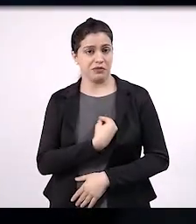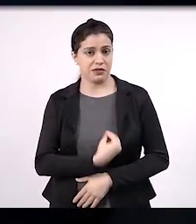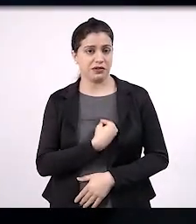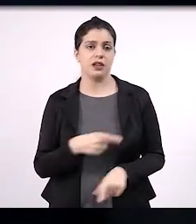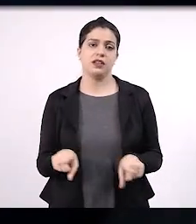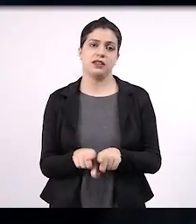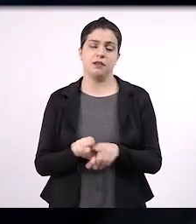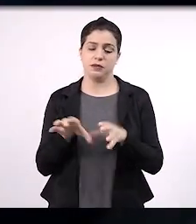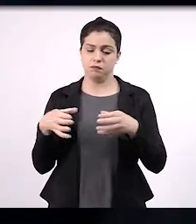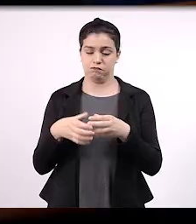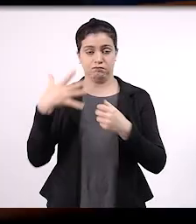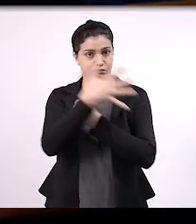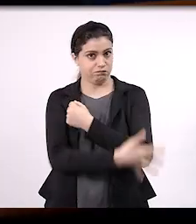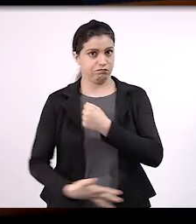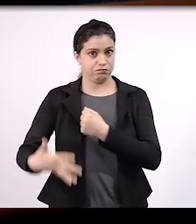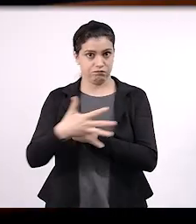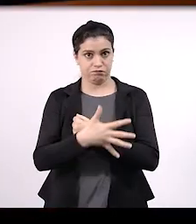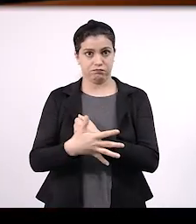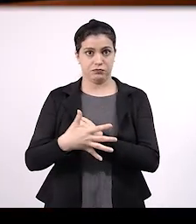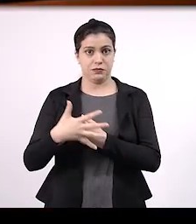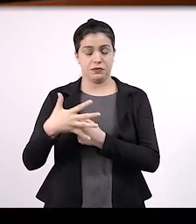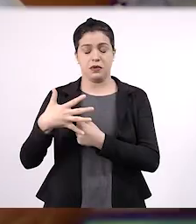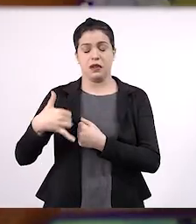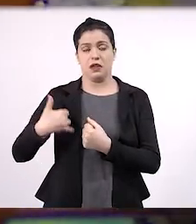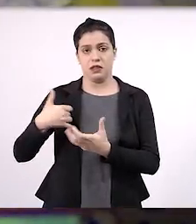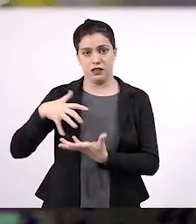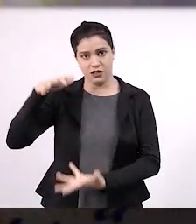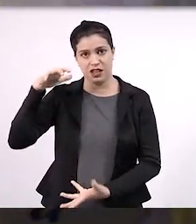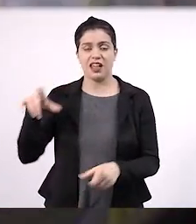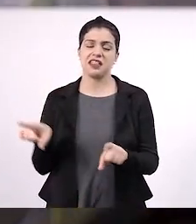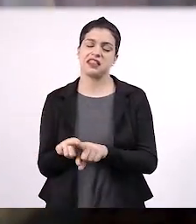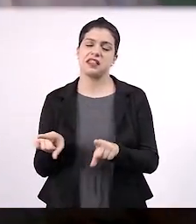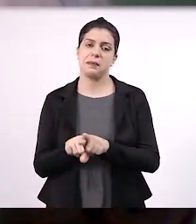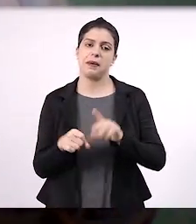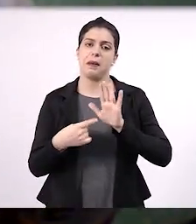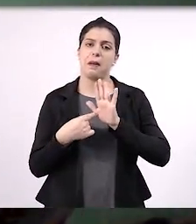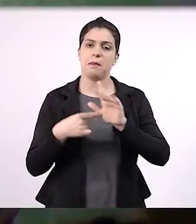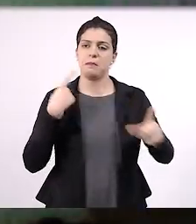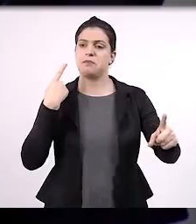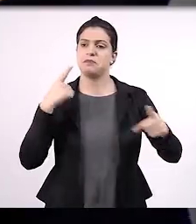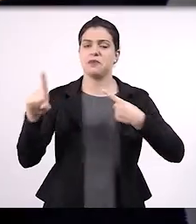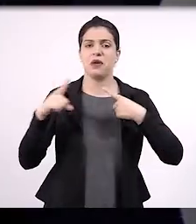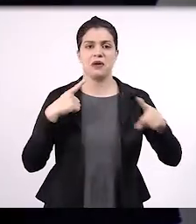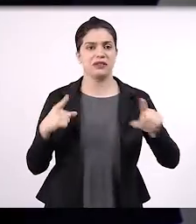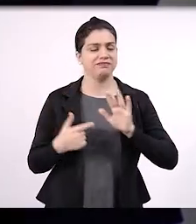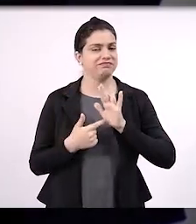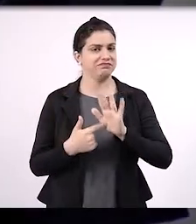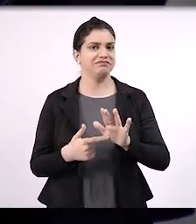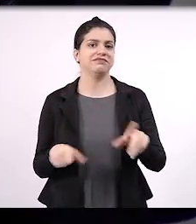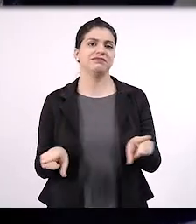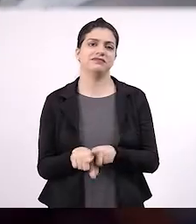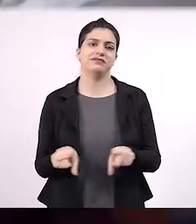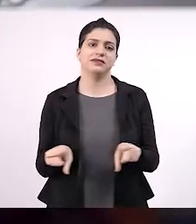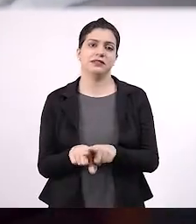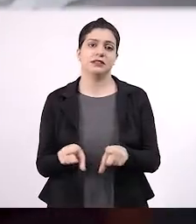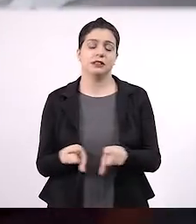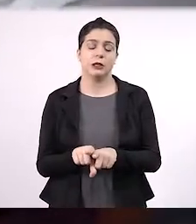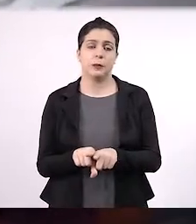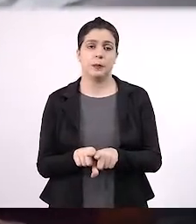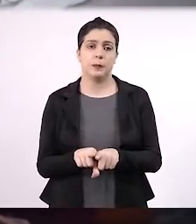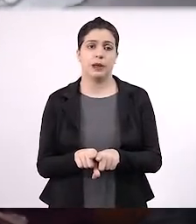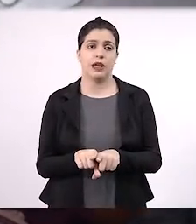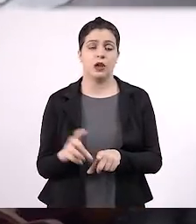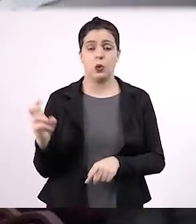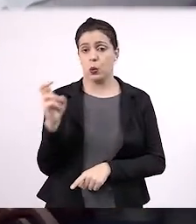da Frente Parlamentar em Defesa do Idoso, apresentações musicais e ainda a transmissão ao vivo do 5º